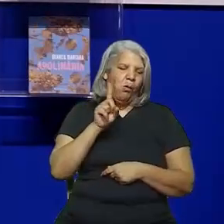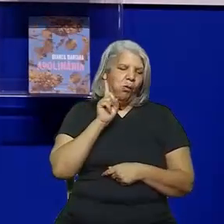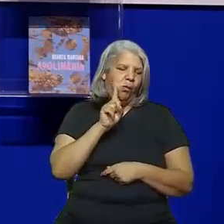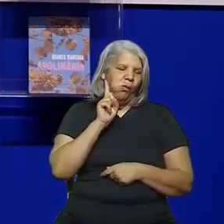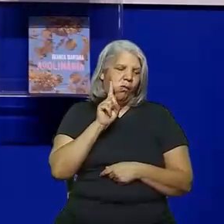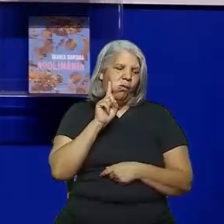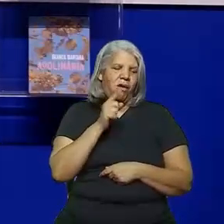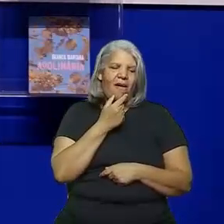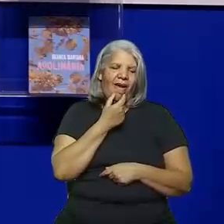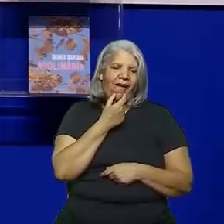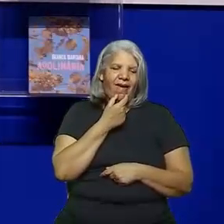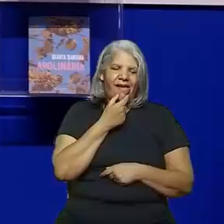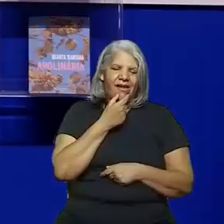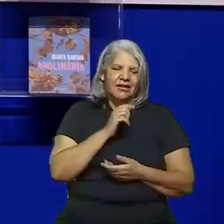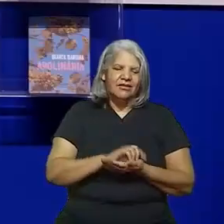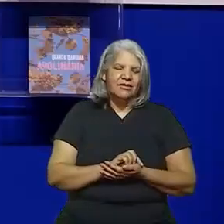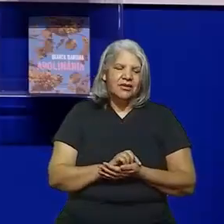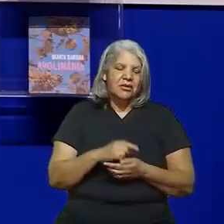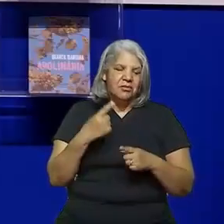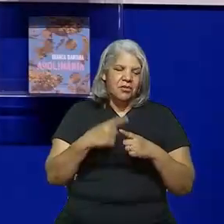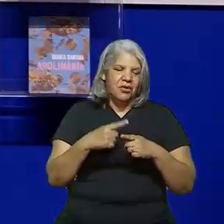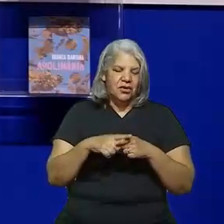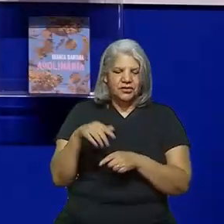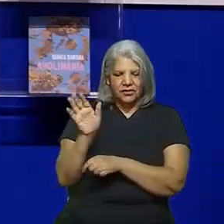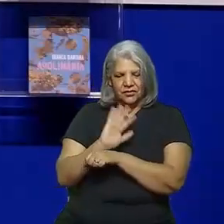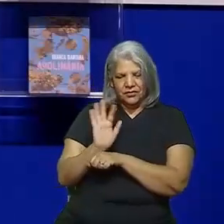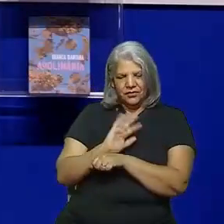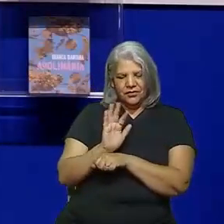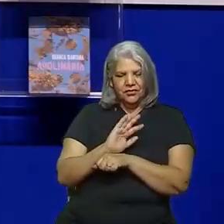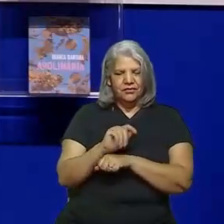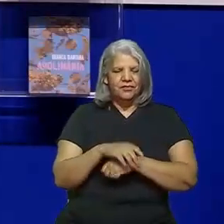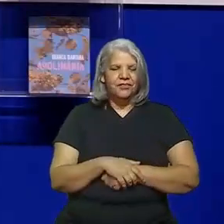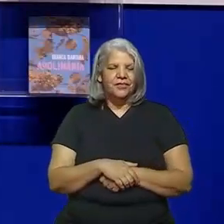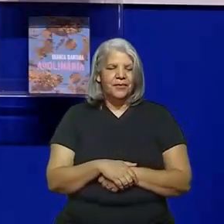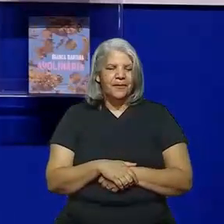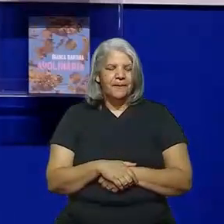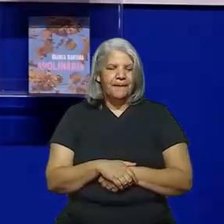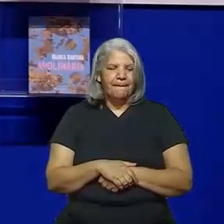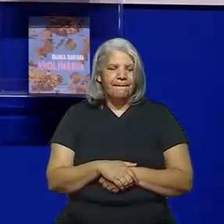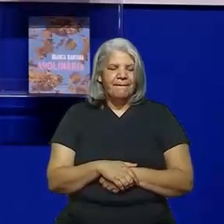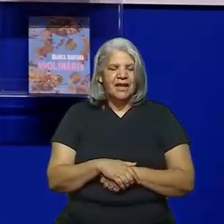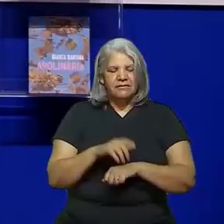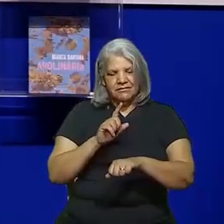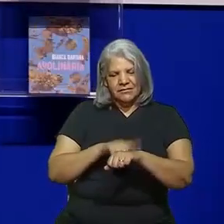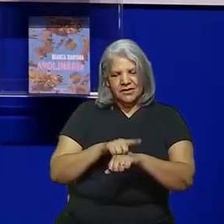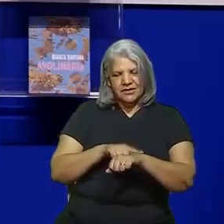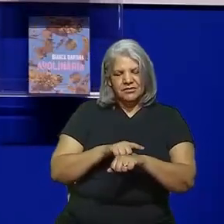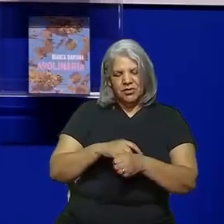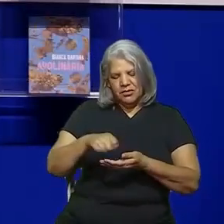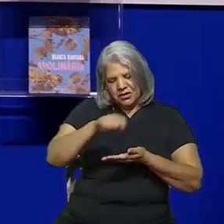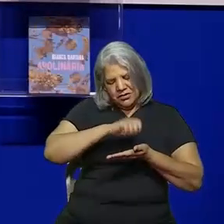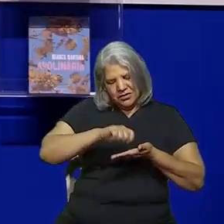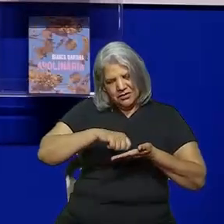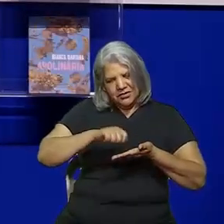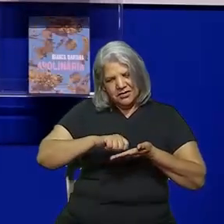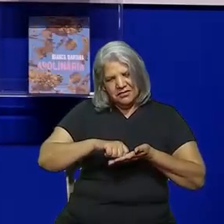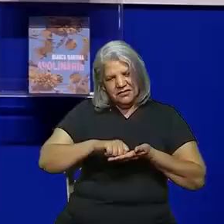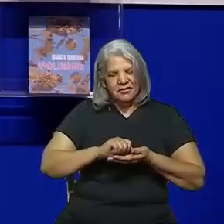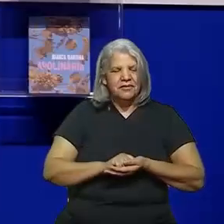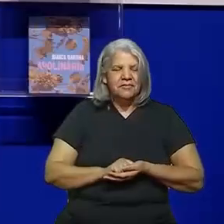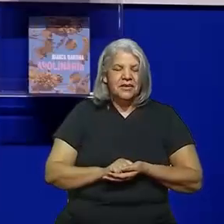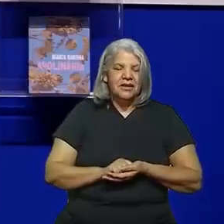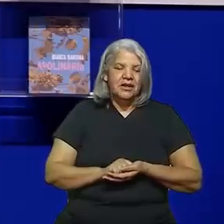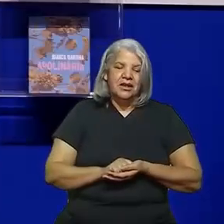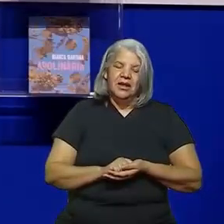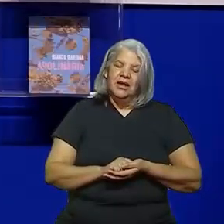nome em inglês, gaslighting, por causa do filme que fez com a Ingrid Bergman. Nesse momento, quando eu escrevi o livro, não se falava